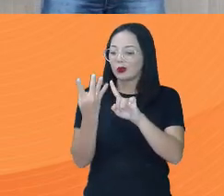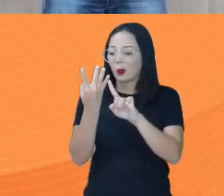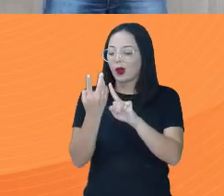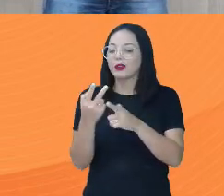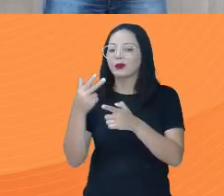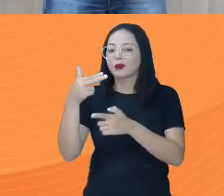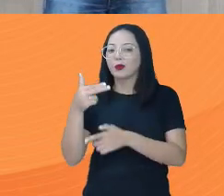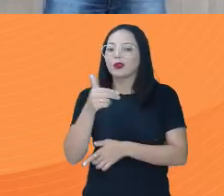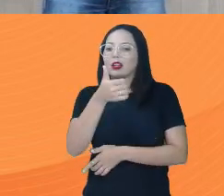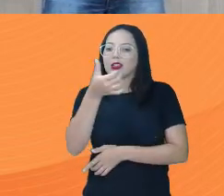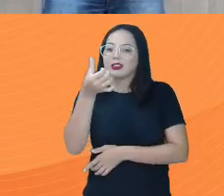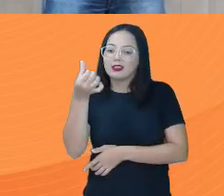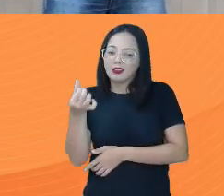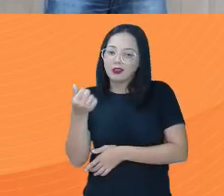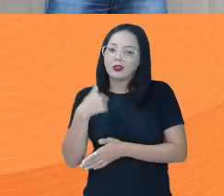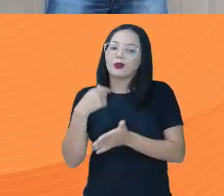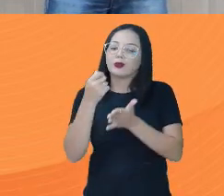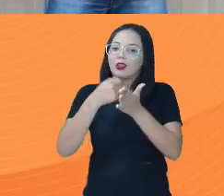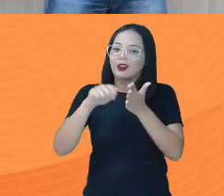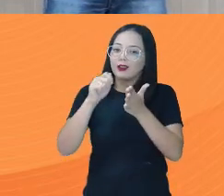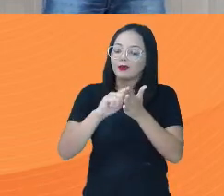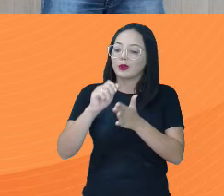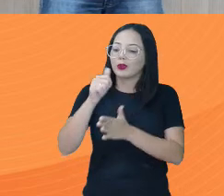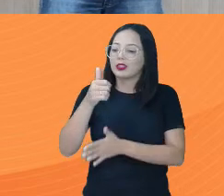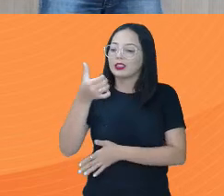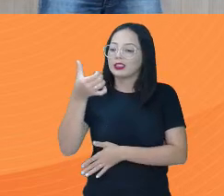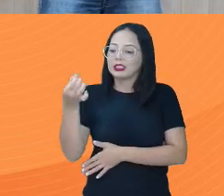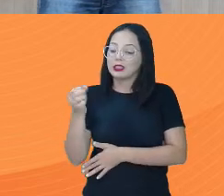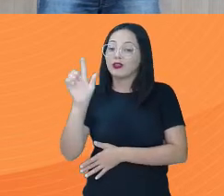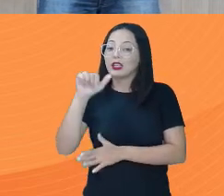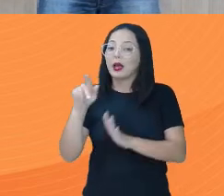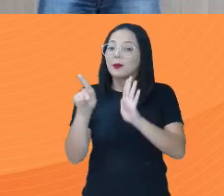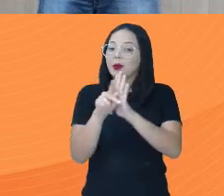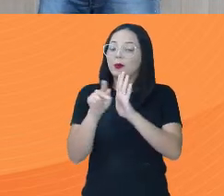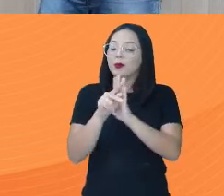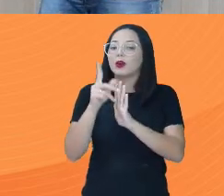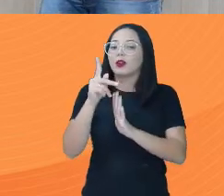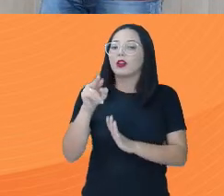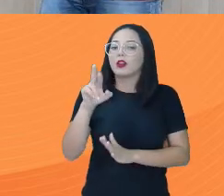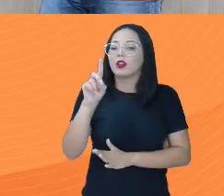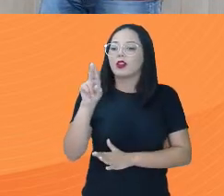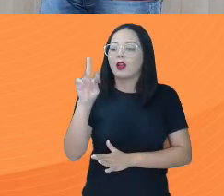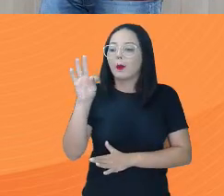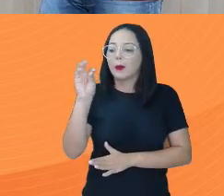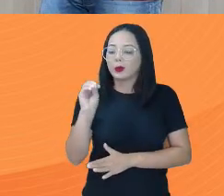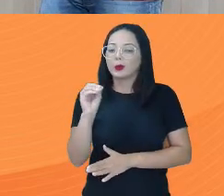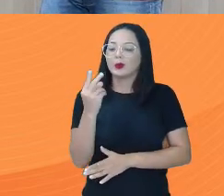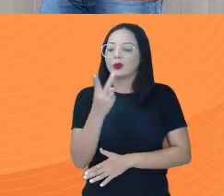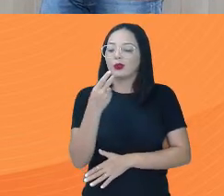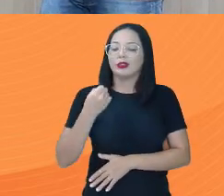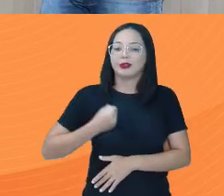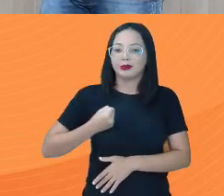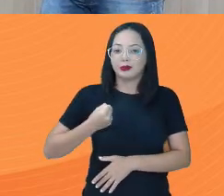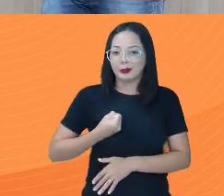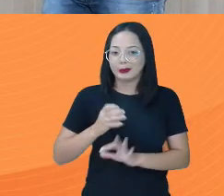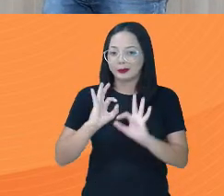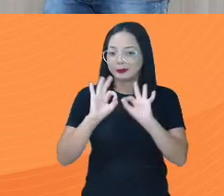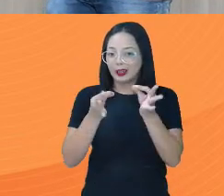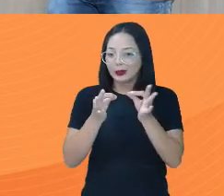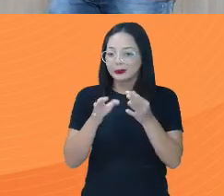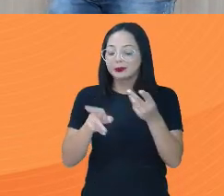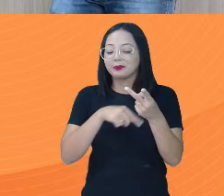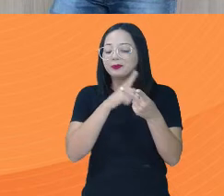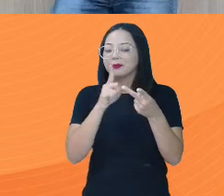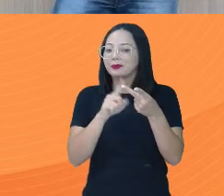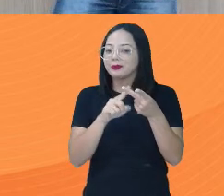igual a 16. Eu escrevi o 16, certo? Como o produto de dois valores. Ok?